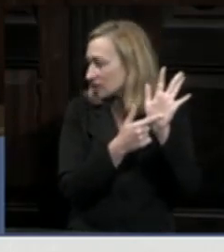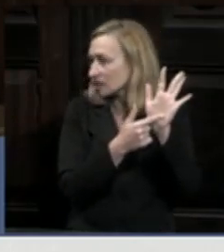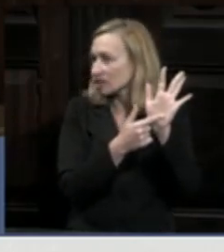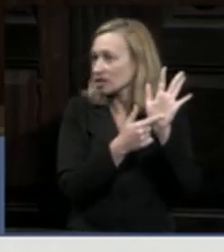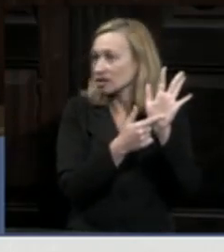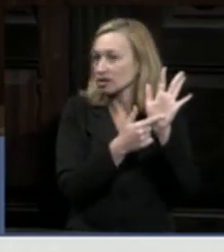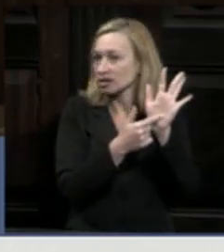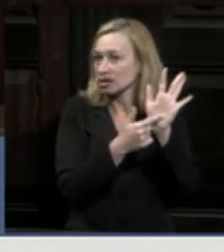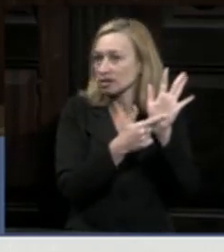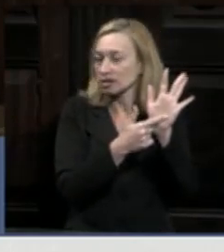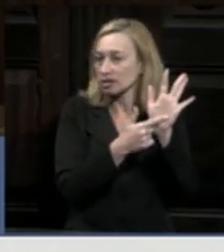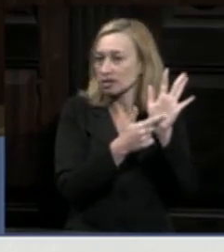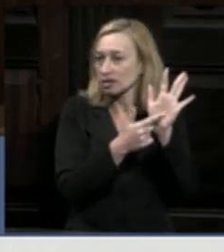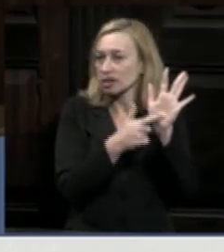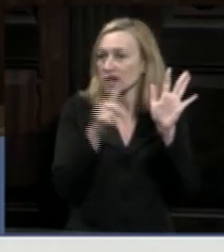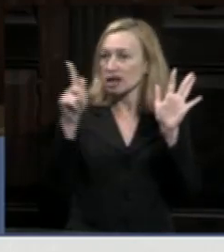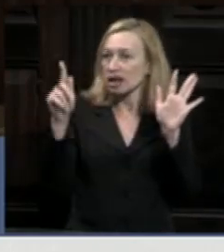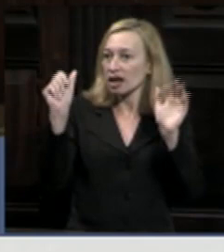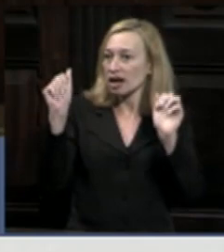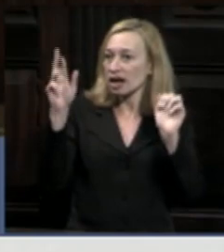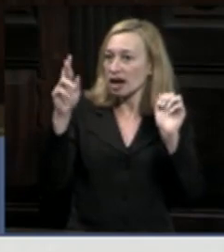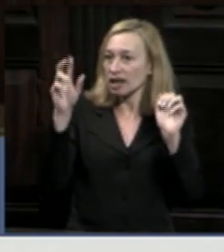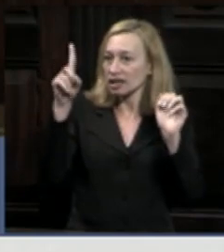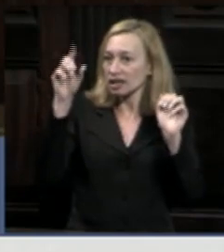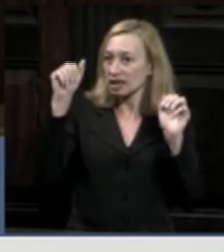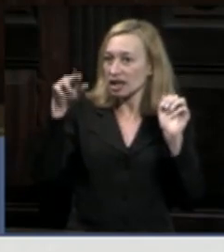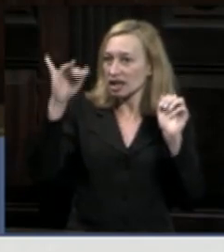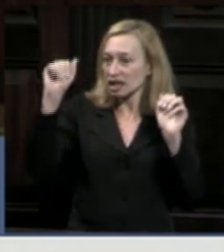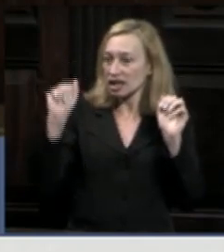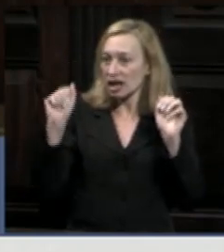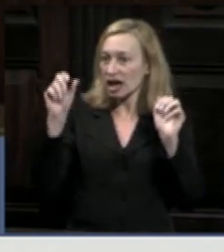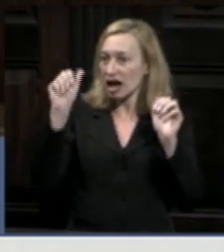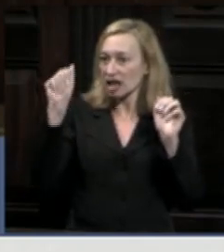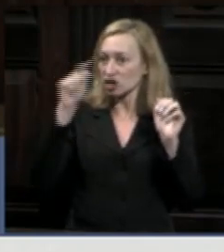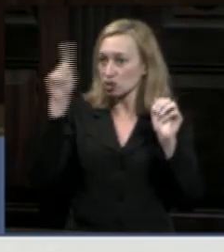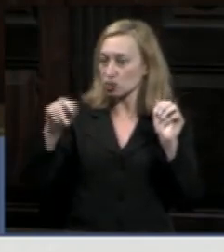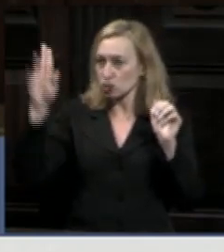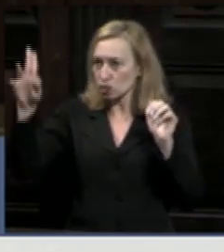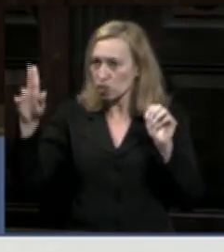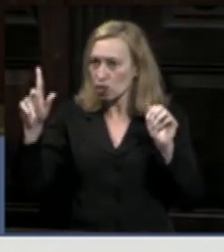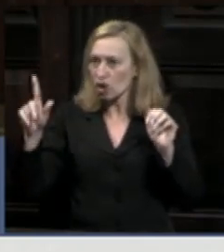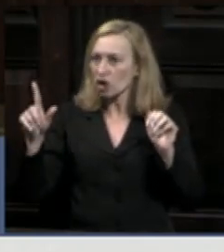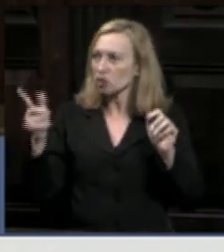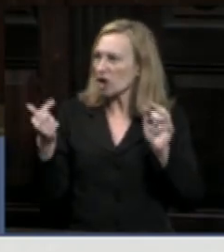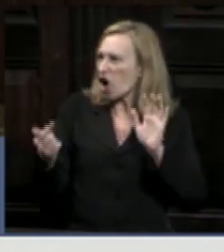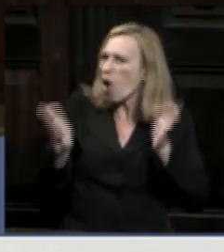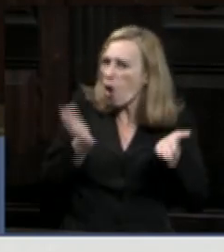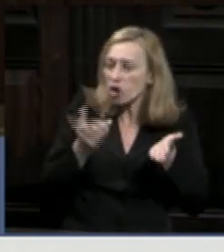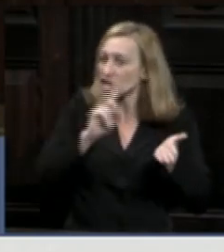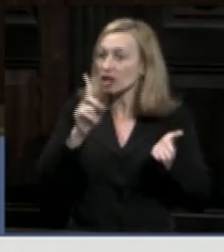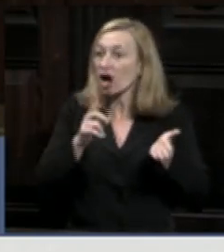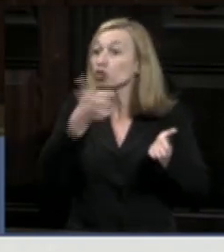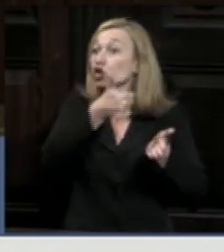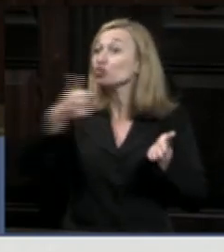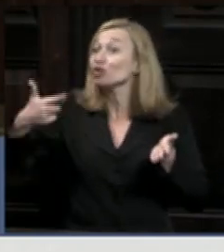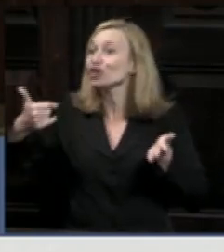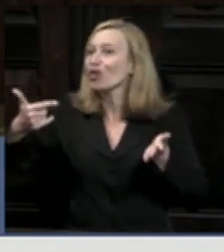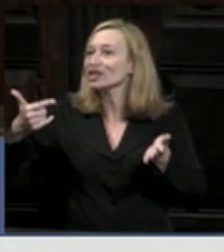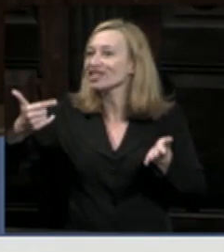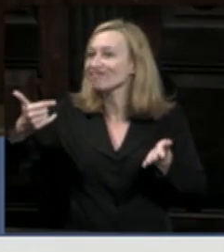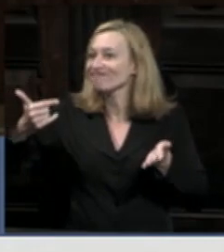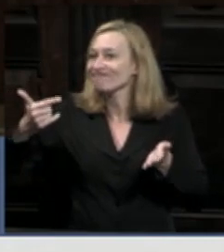no gardênia azul não é uma votação de hoje em 2012 no gardênia azul